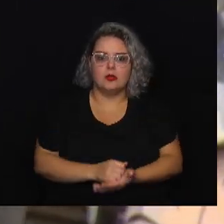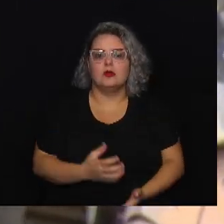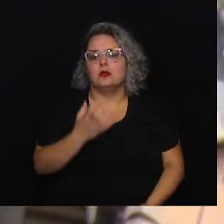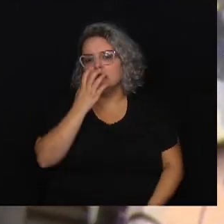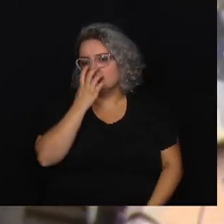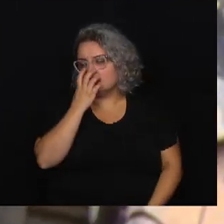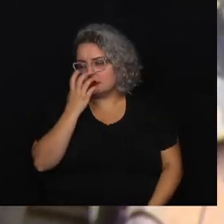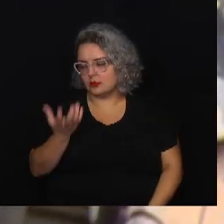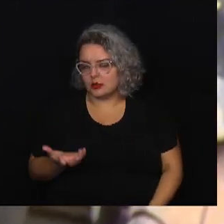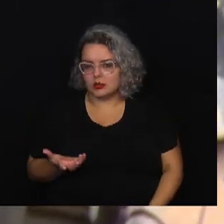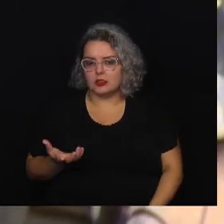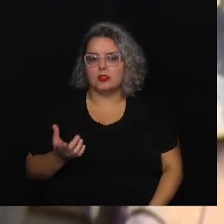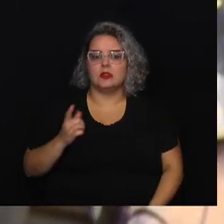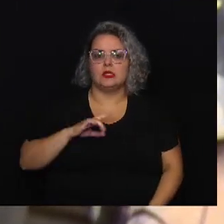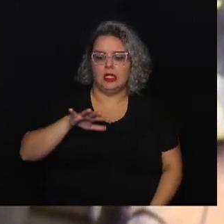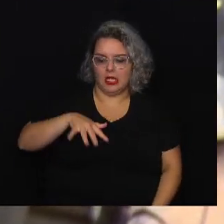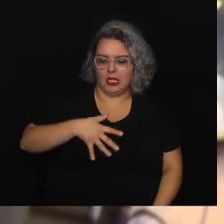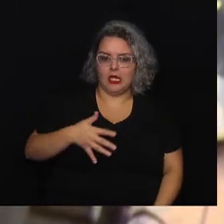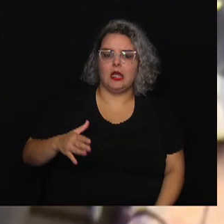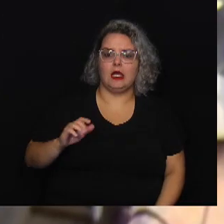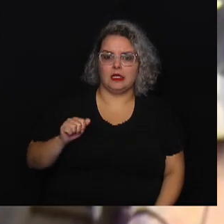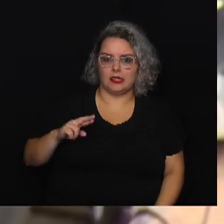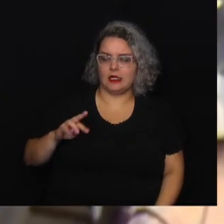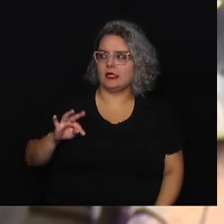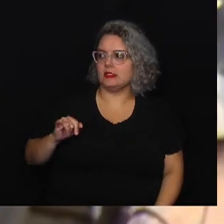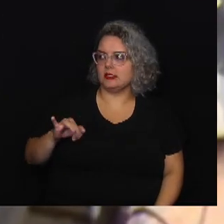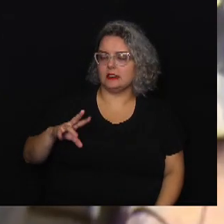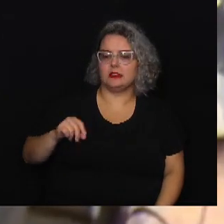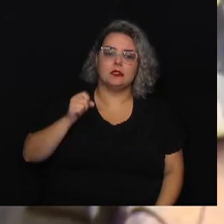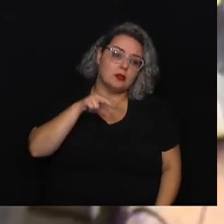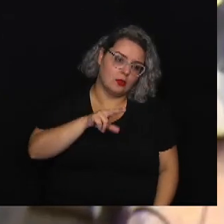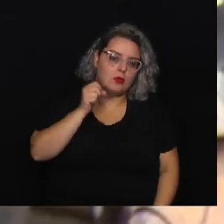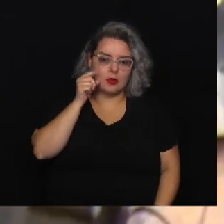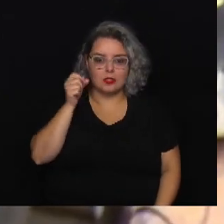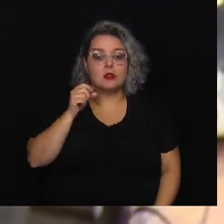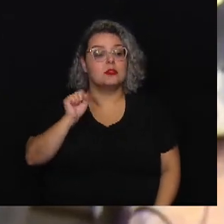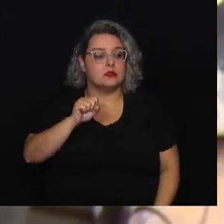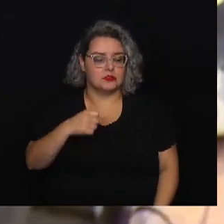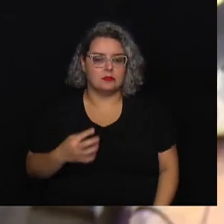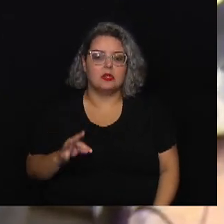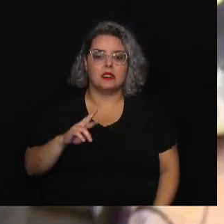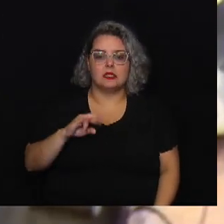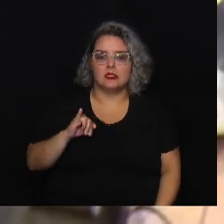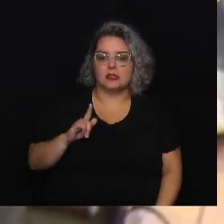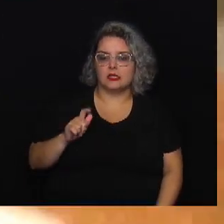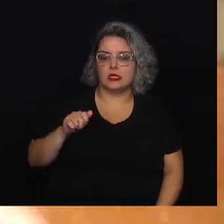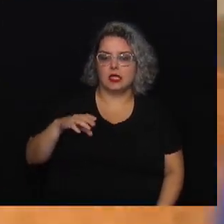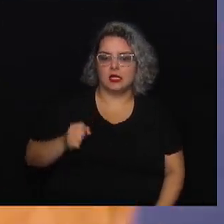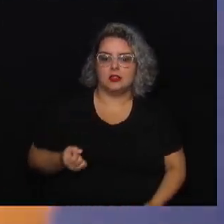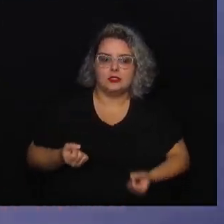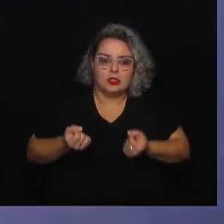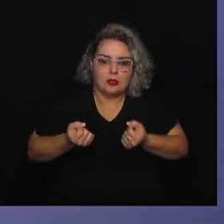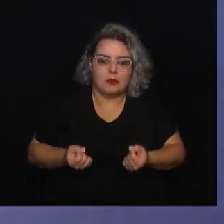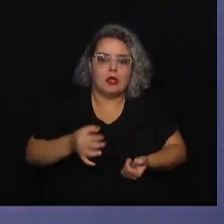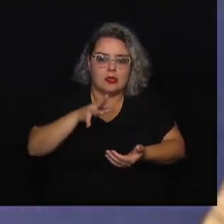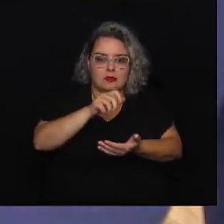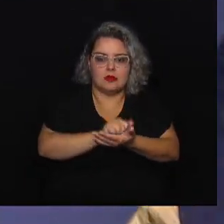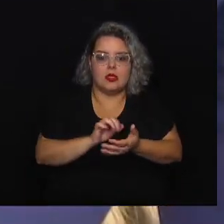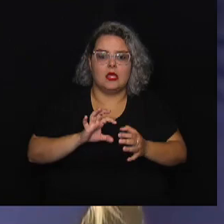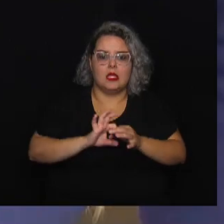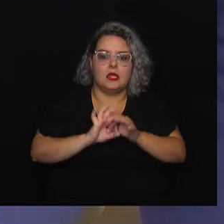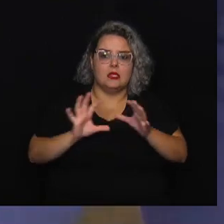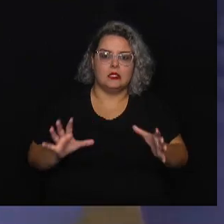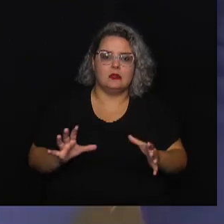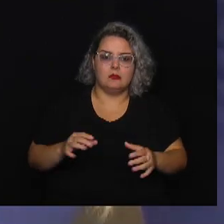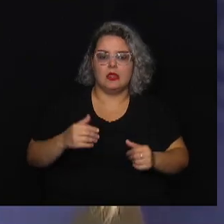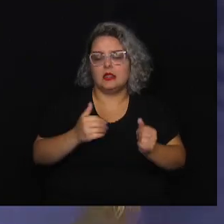tem carteirinha, né? Isso, o recepcionista ele fica responsável pela triagem, né? Pesa, faz o cadastro, libera a senha